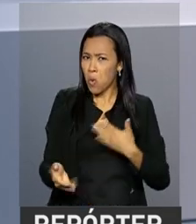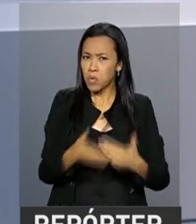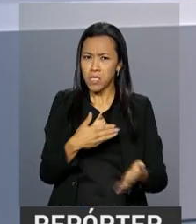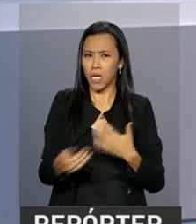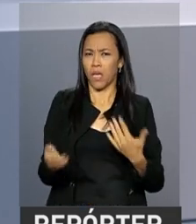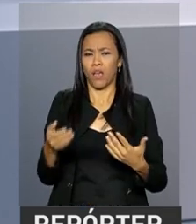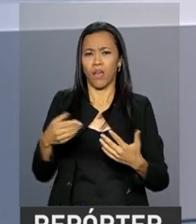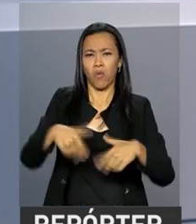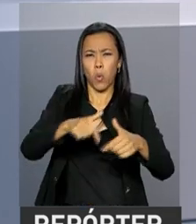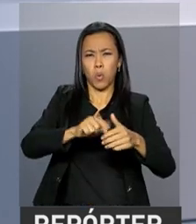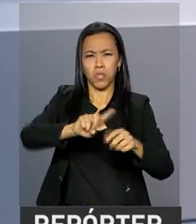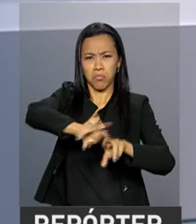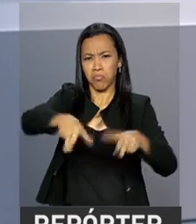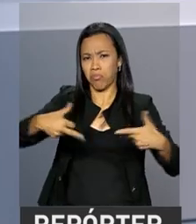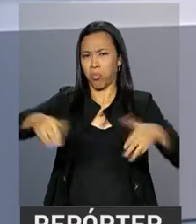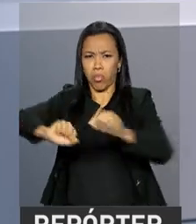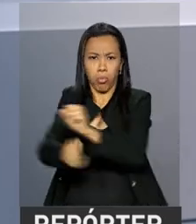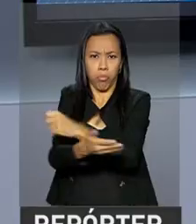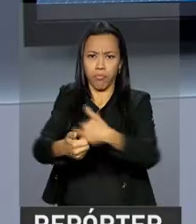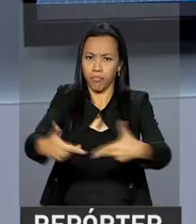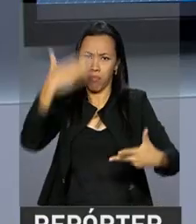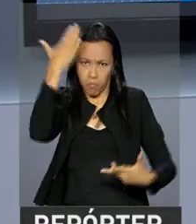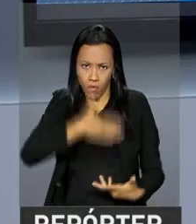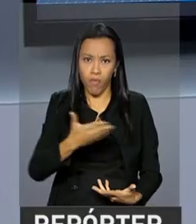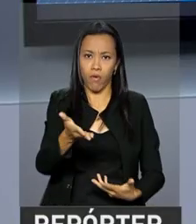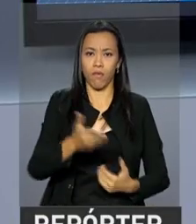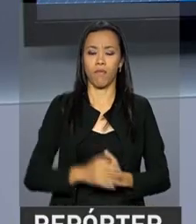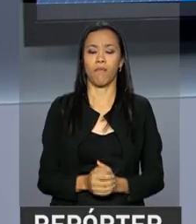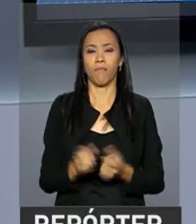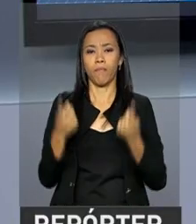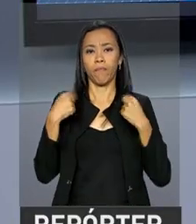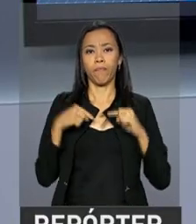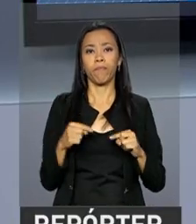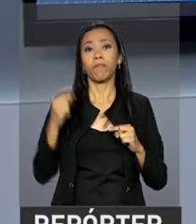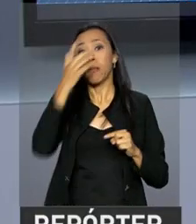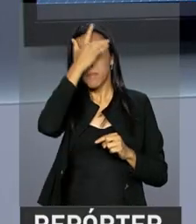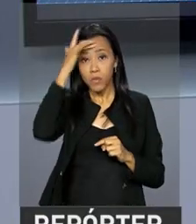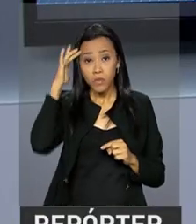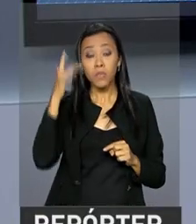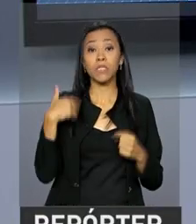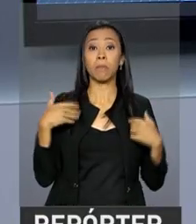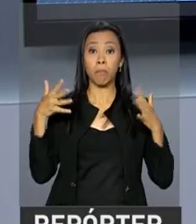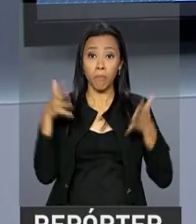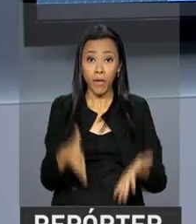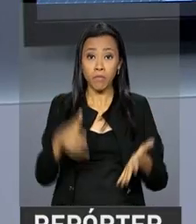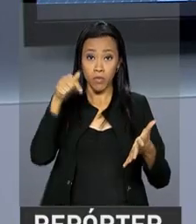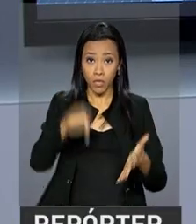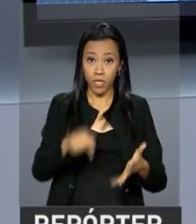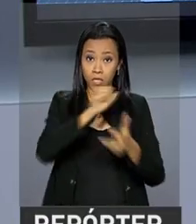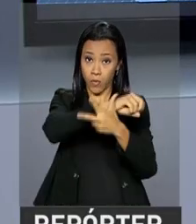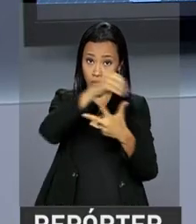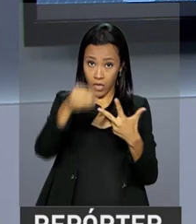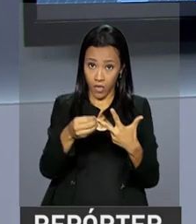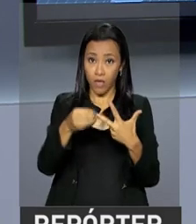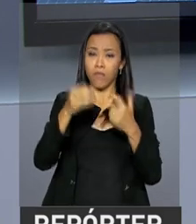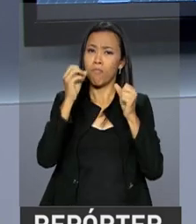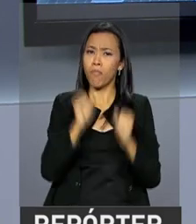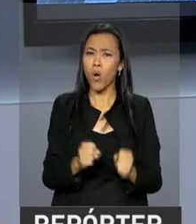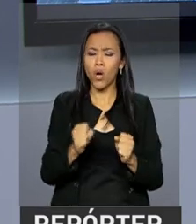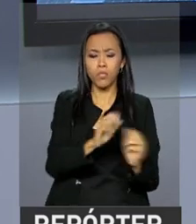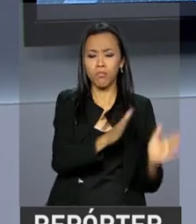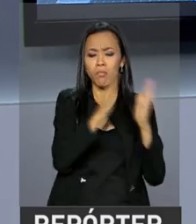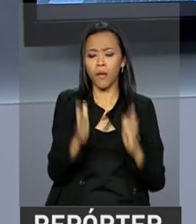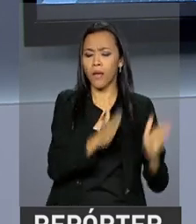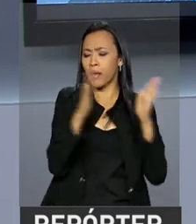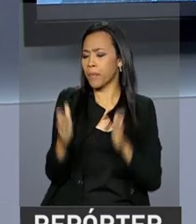ilícitos que venham a ser comprovados participantes da edição deste ano do Enem podem acompanhar todas as fases do